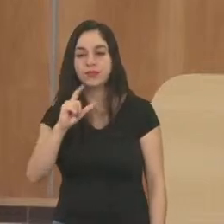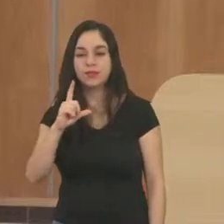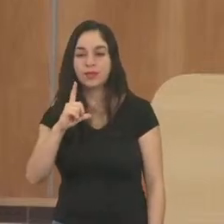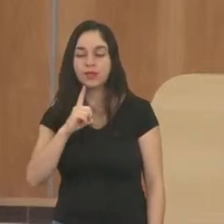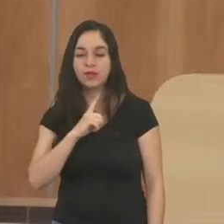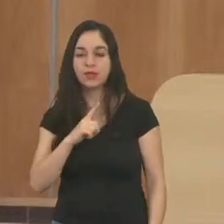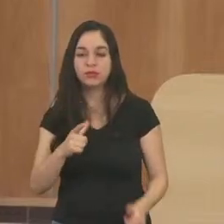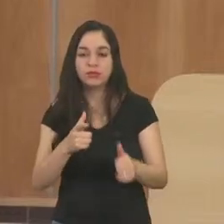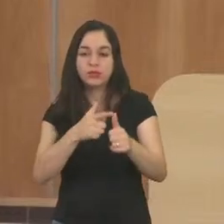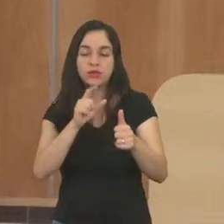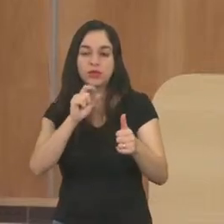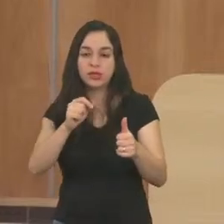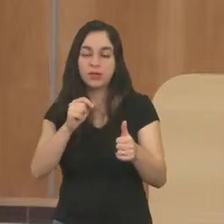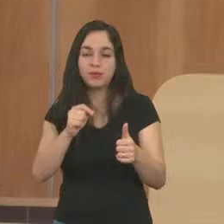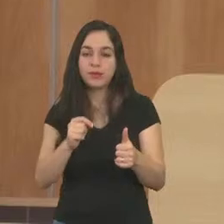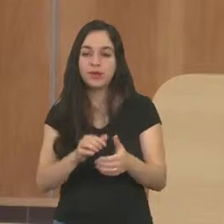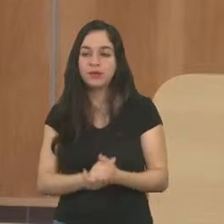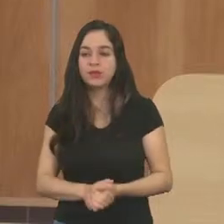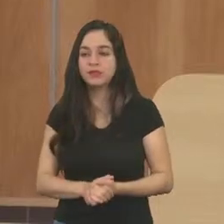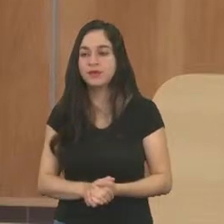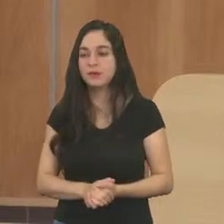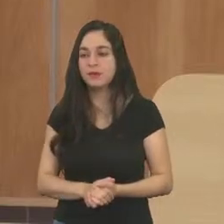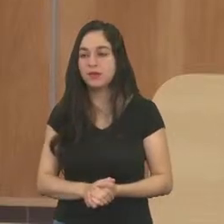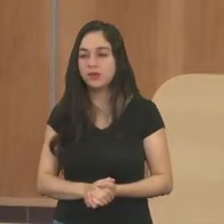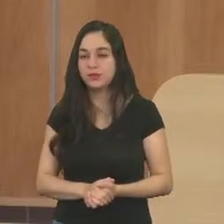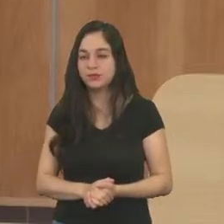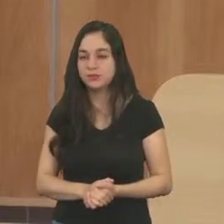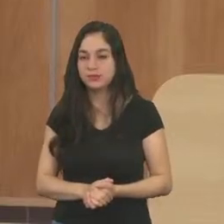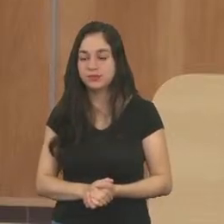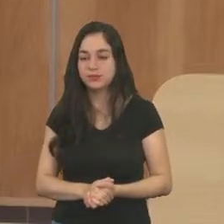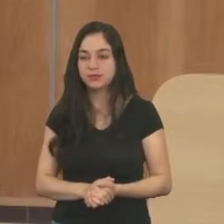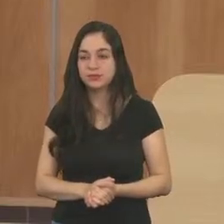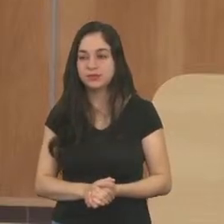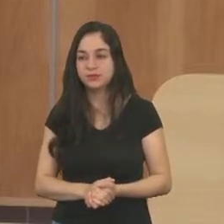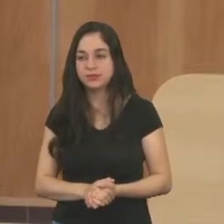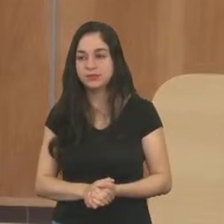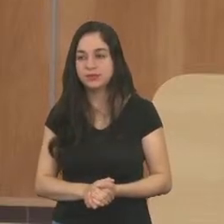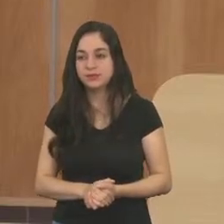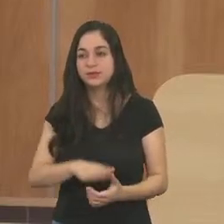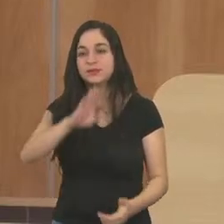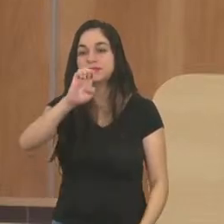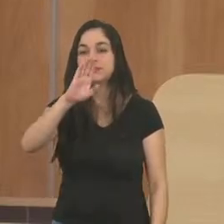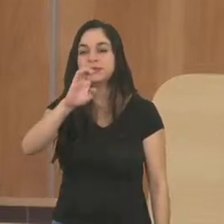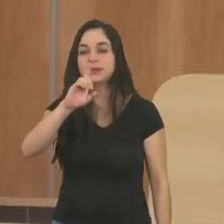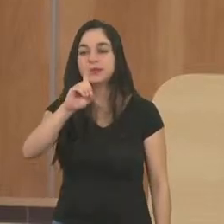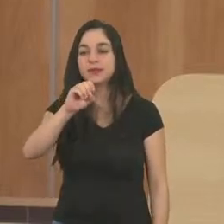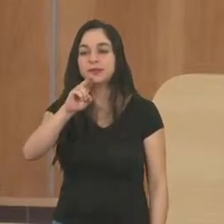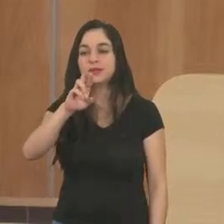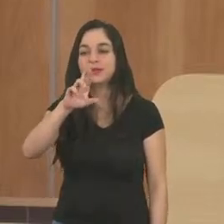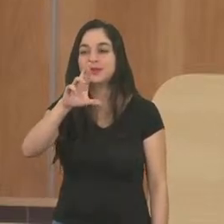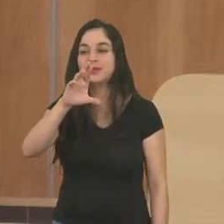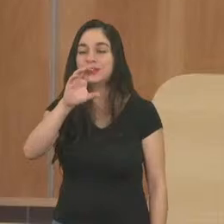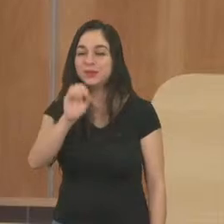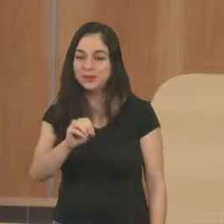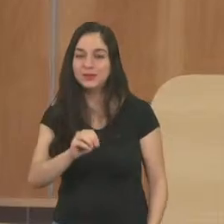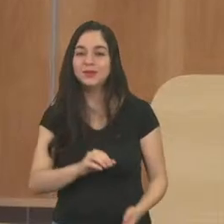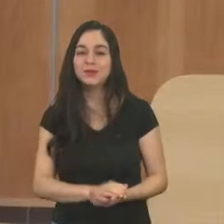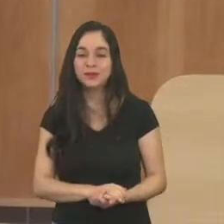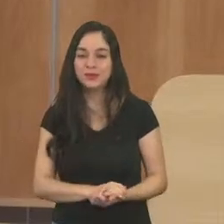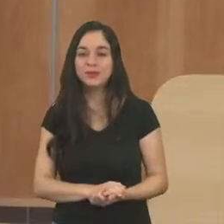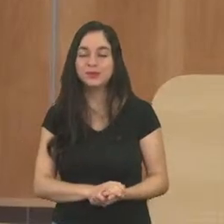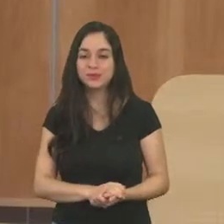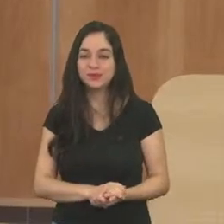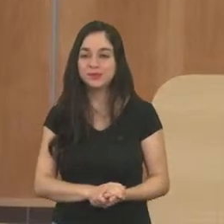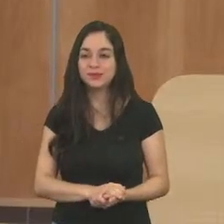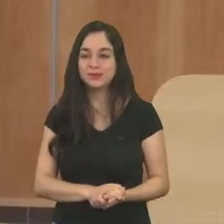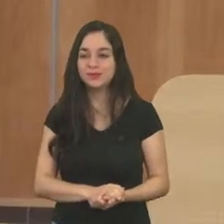1. Instalação de bebedouros públicos de água potável. 2. Equipamentos alternativos adequados, desde